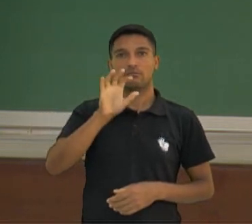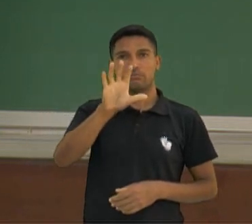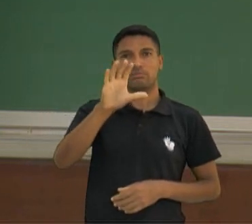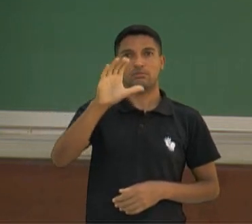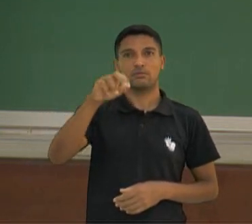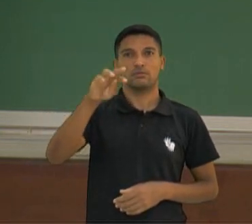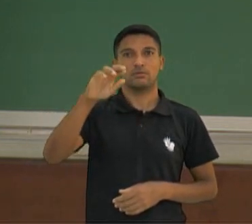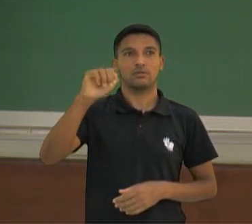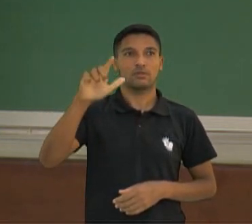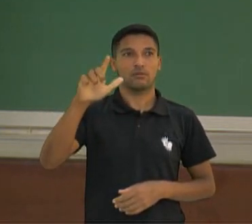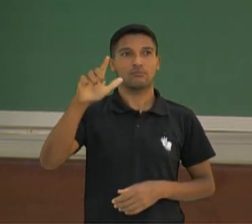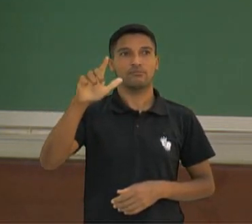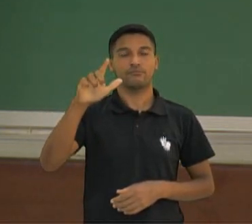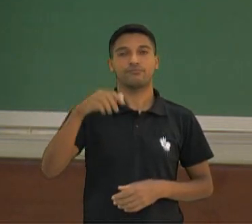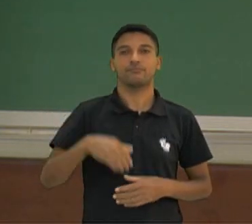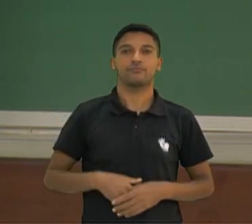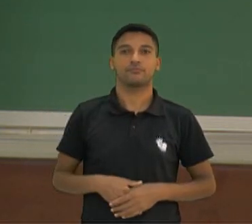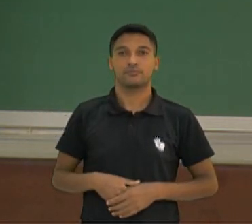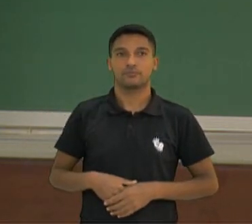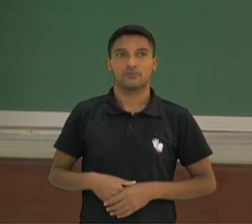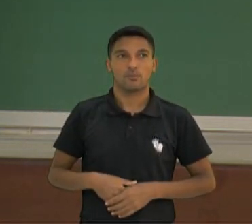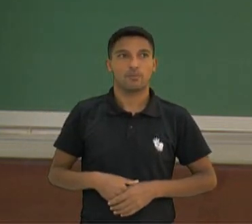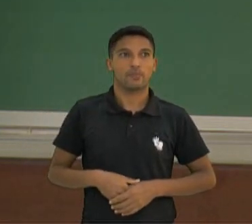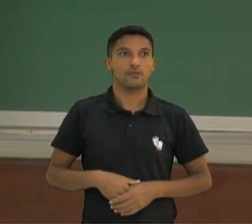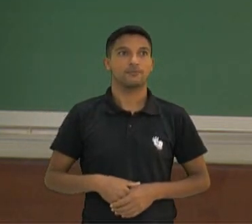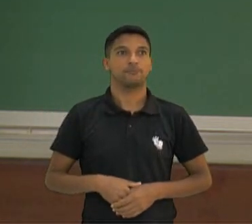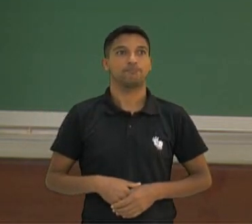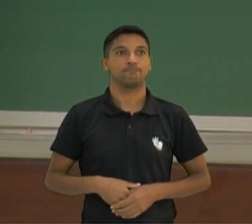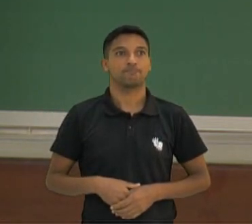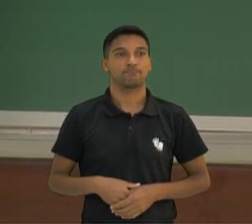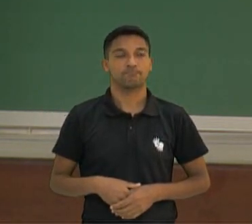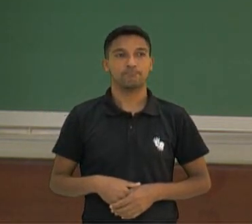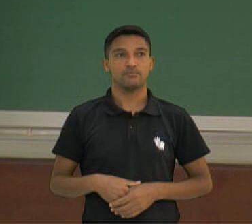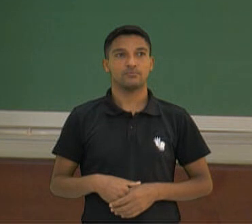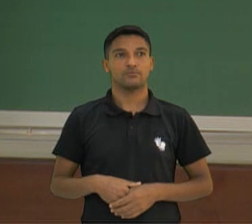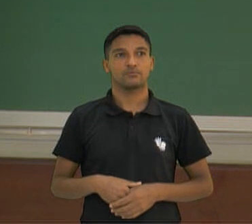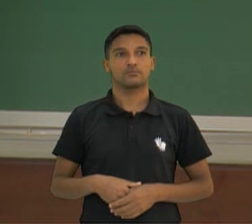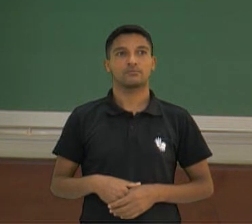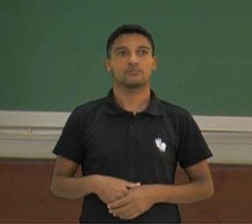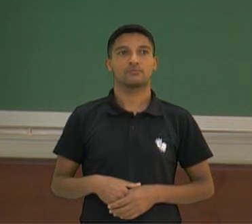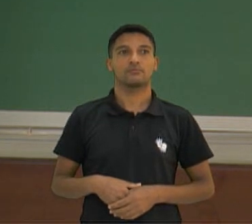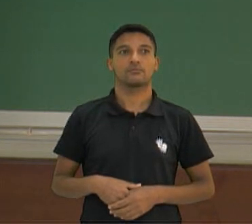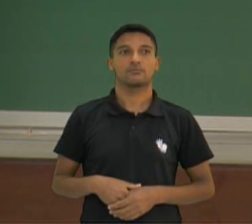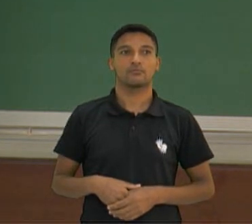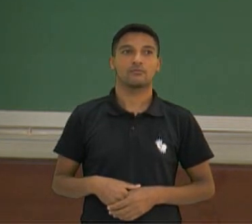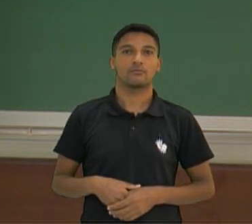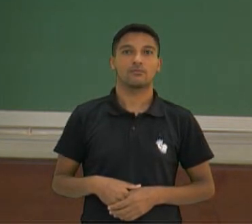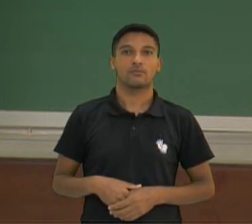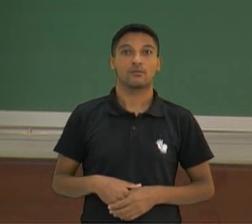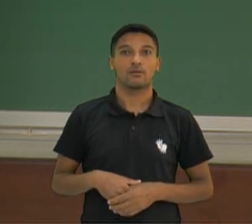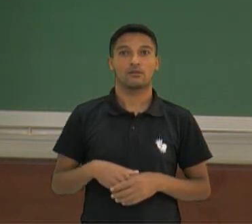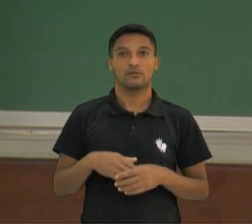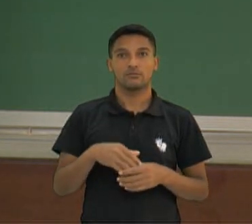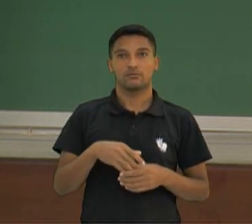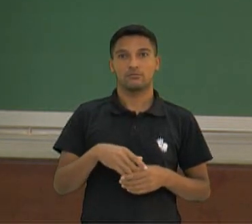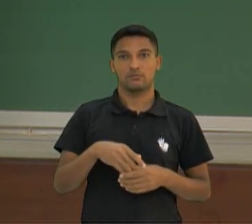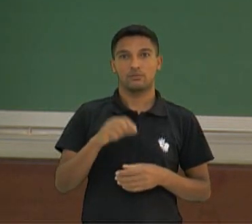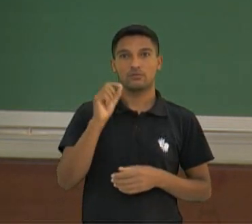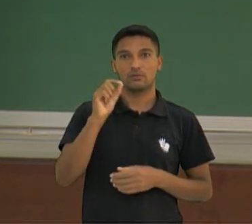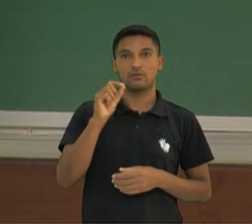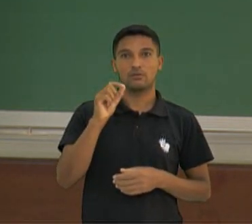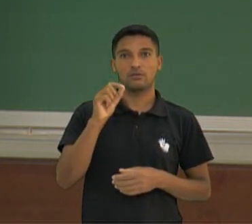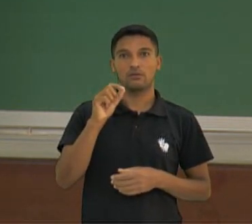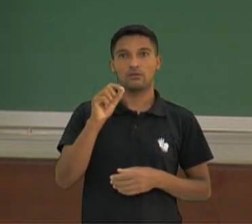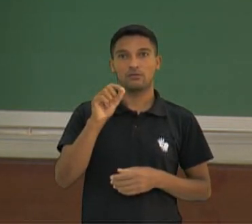da nova Rota da Seda, que a gente viu que a China construiu aí, né, em 2013. Então, a posição estratégica atrai